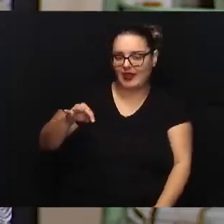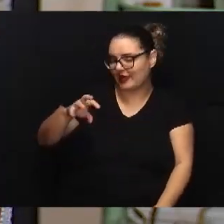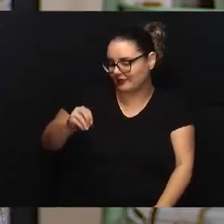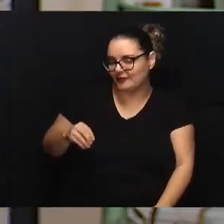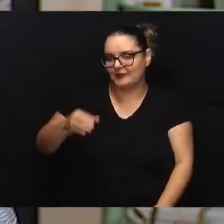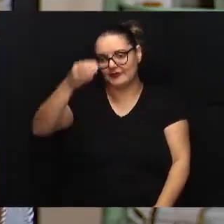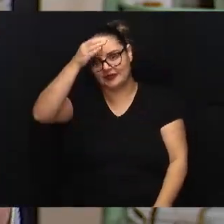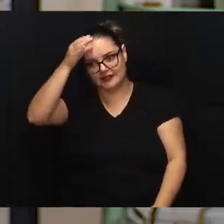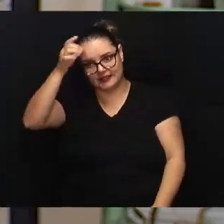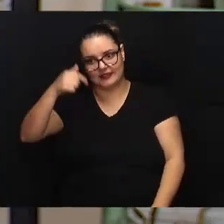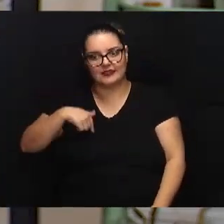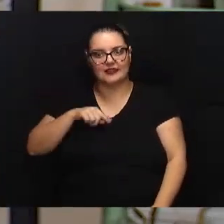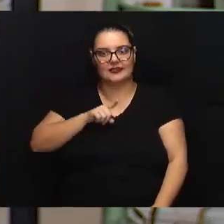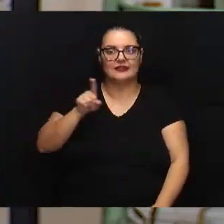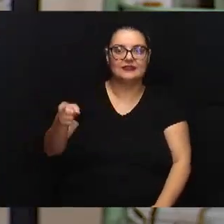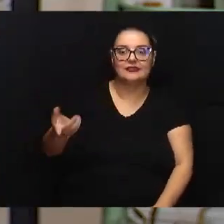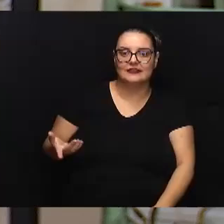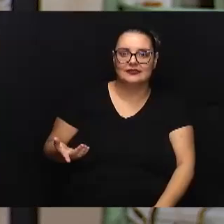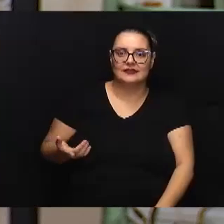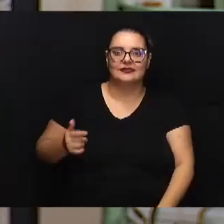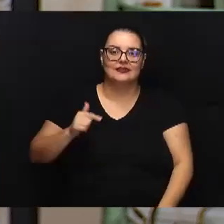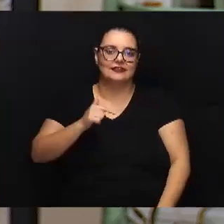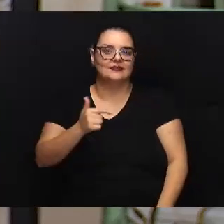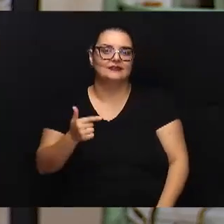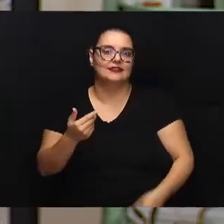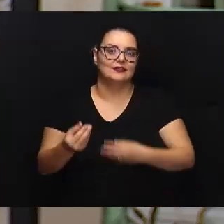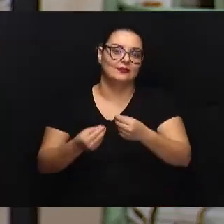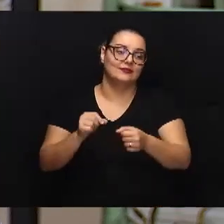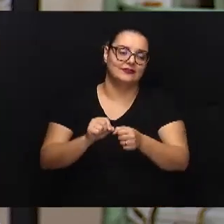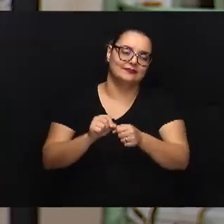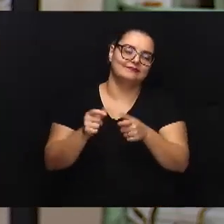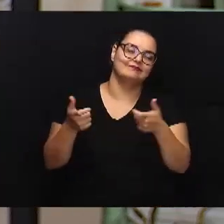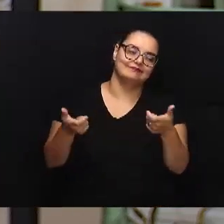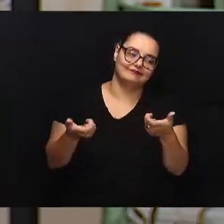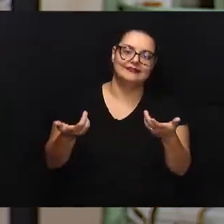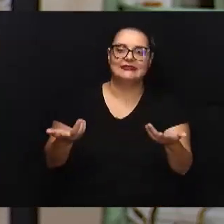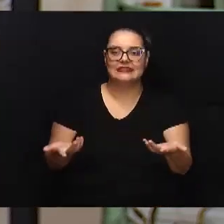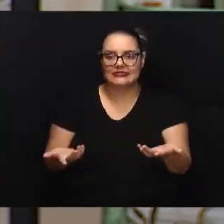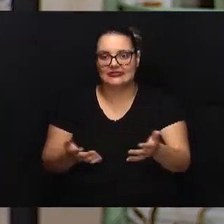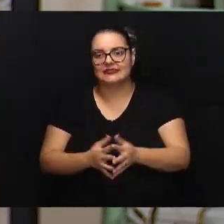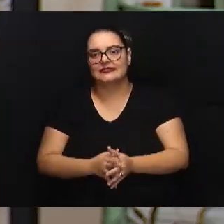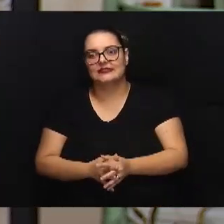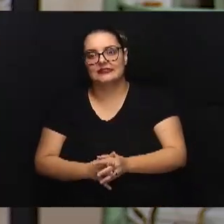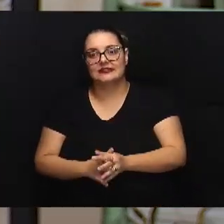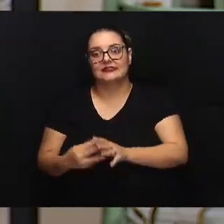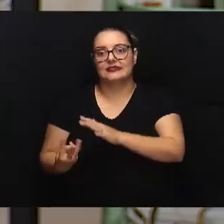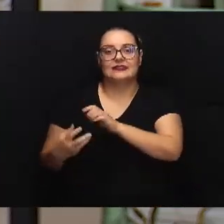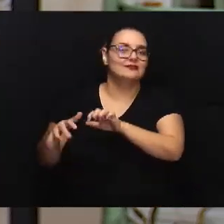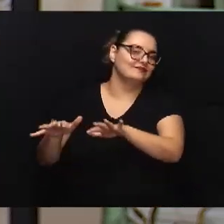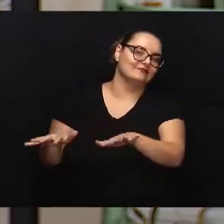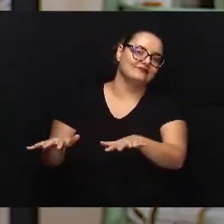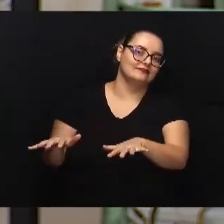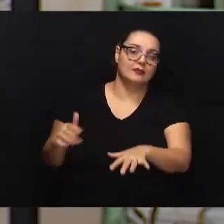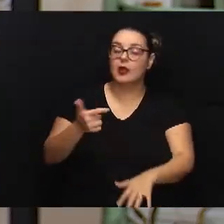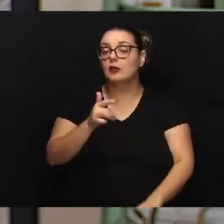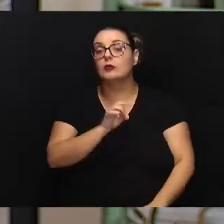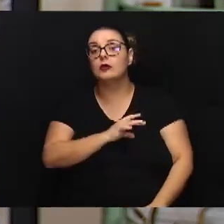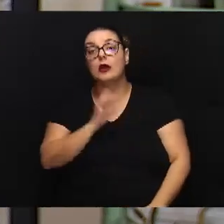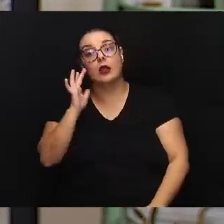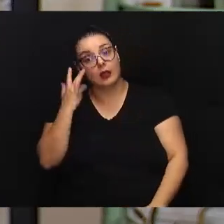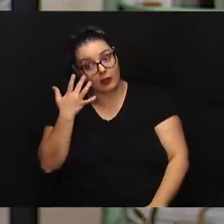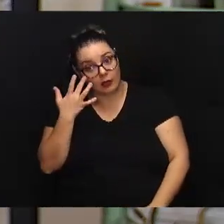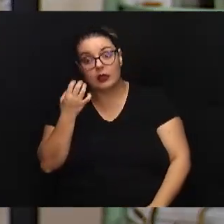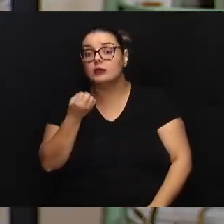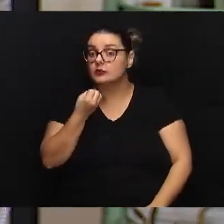e não vai dar para fazer tudo sendo grande. Então, a gente vai ter que acabar terceirizando. Eu não tenho medo, acho que é um bom desafio,